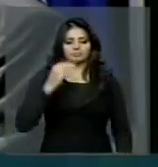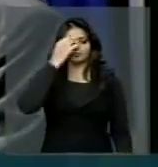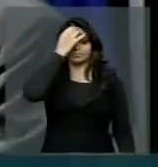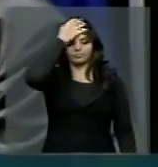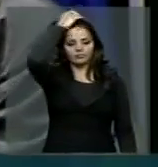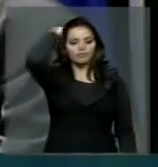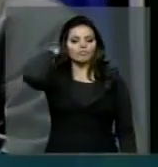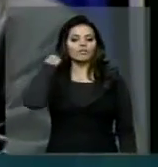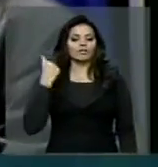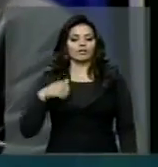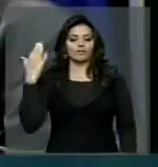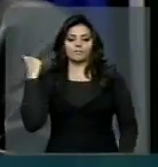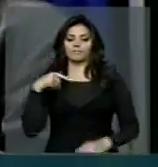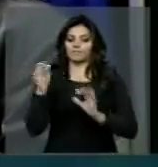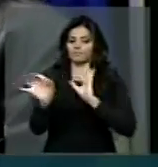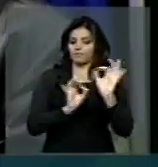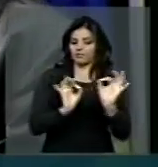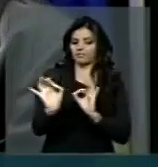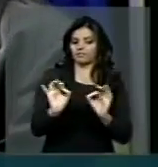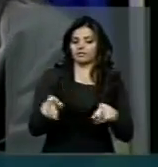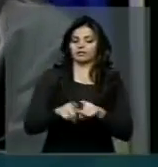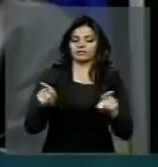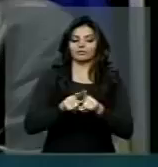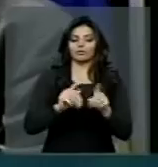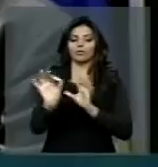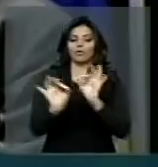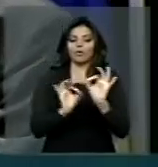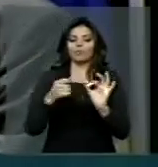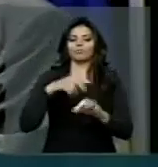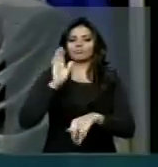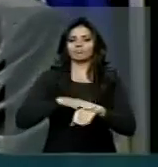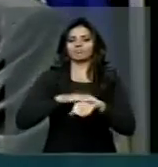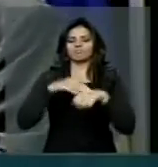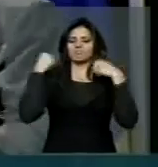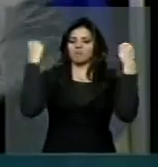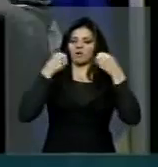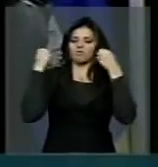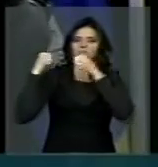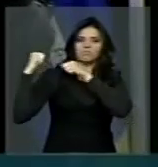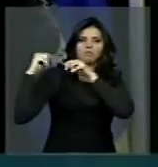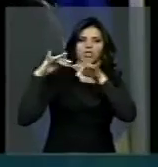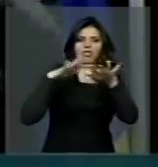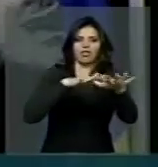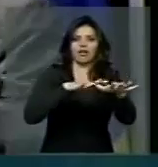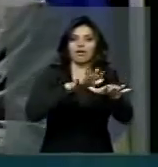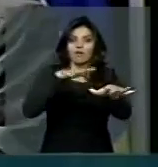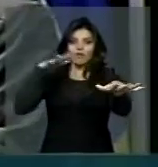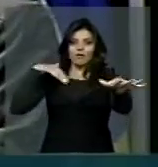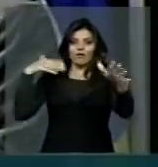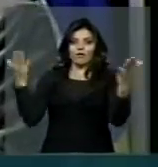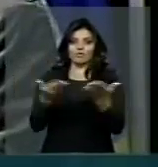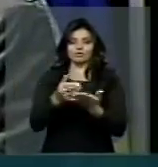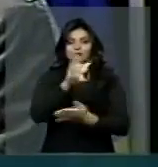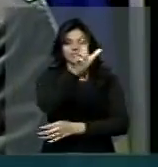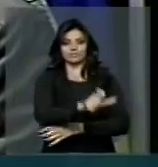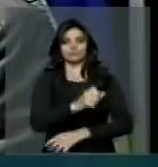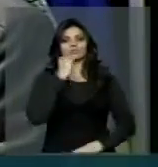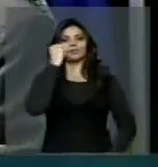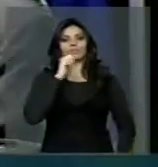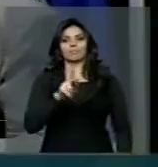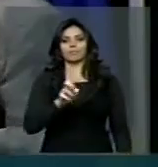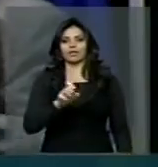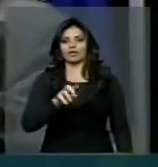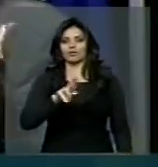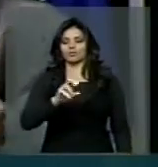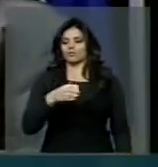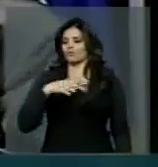Tempos que prepararam exatamente esses grandes movimentos que o senador Pedro Simon teve aqui com